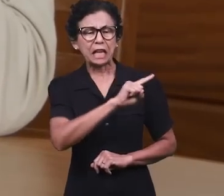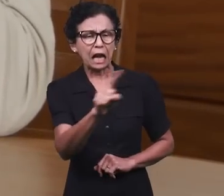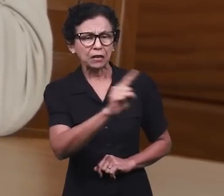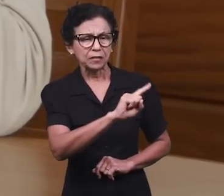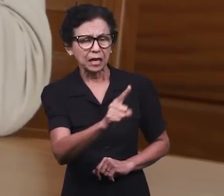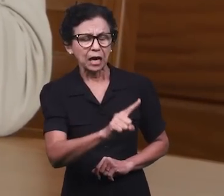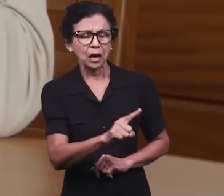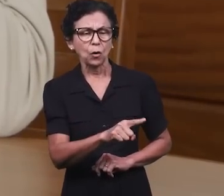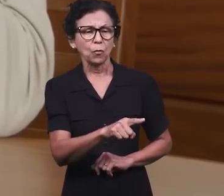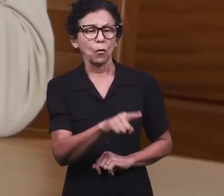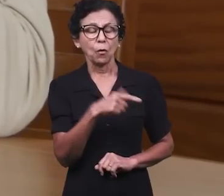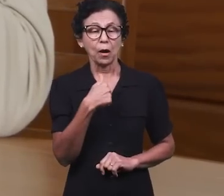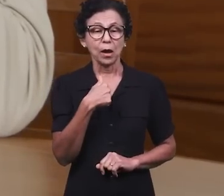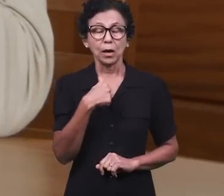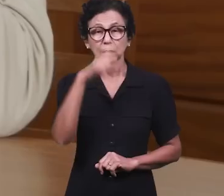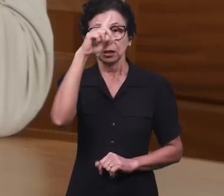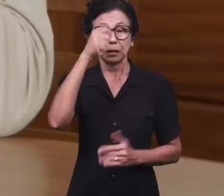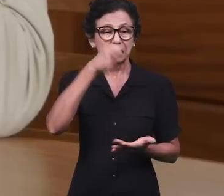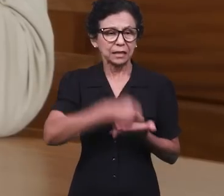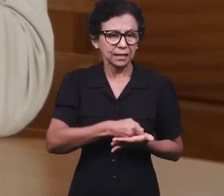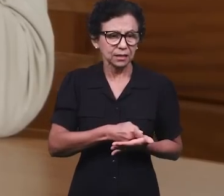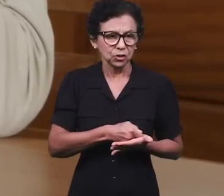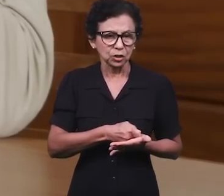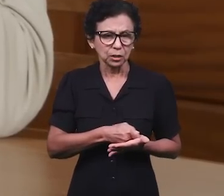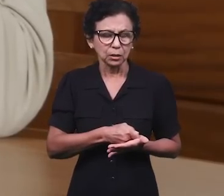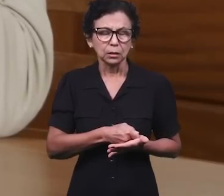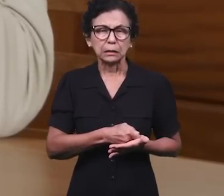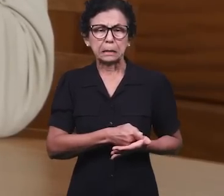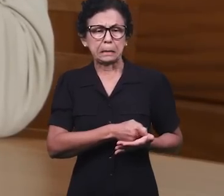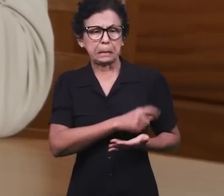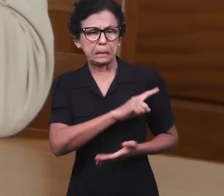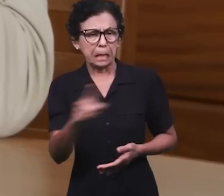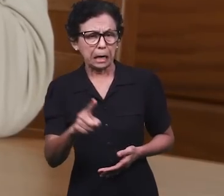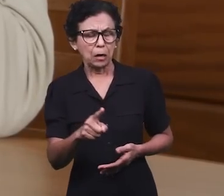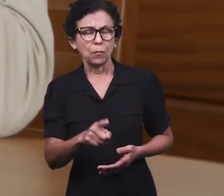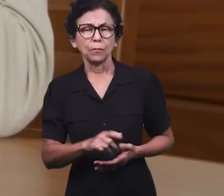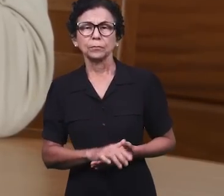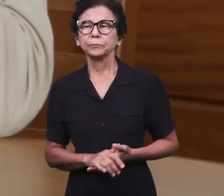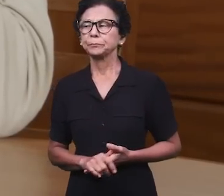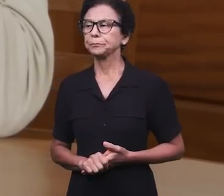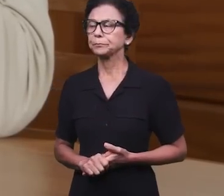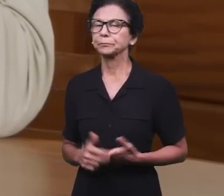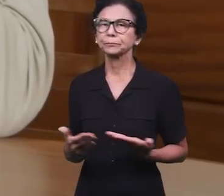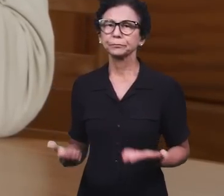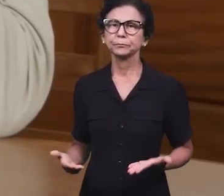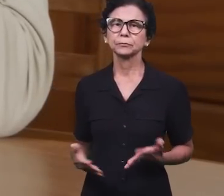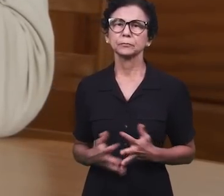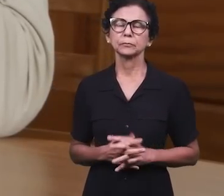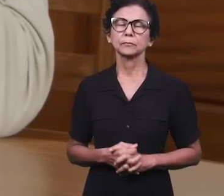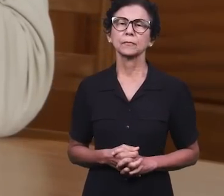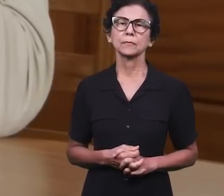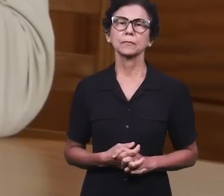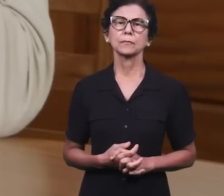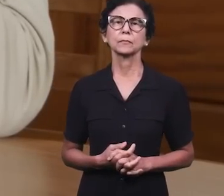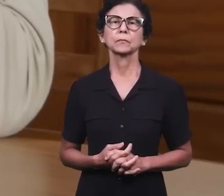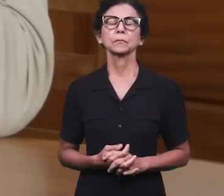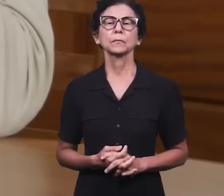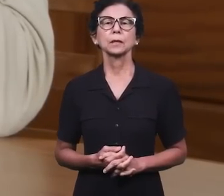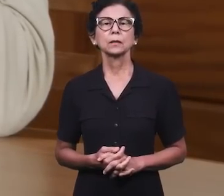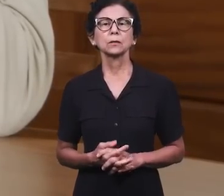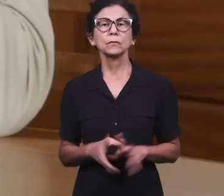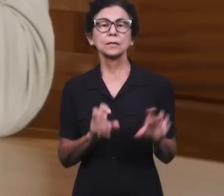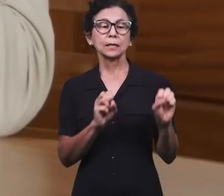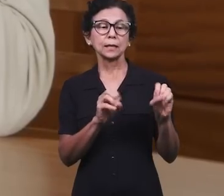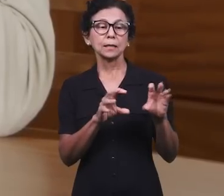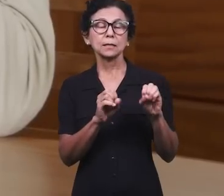a decisão dele, ele vai errar nas suas decisões, não vai acertar em tudo não. Então às vezes nós pais, provocando, quer transmitir uma